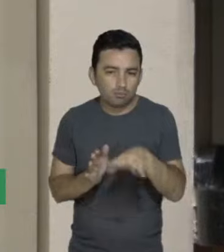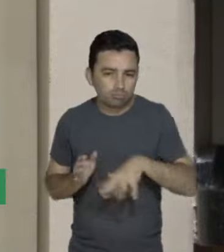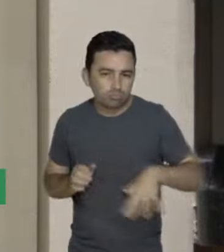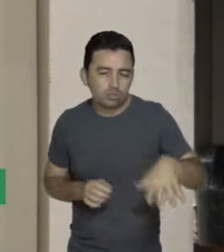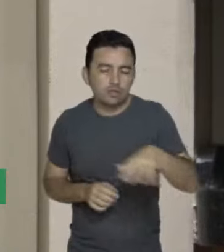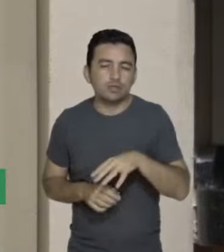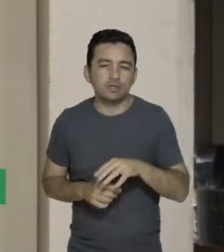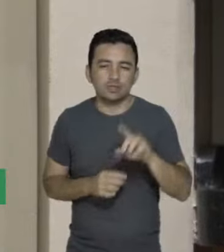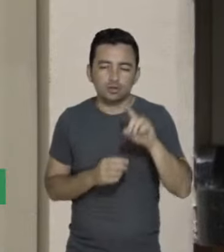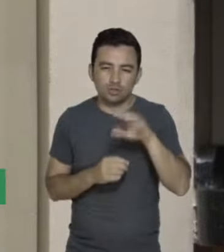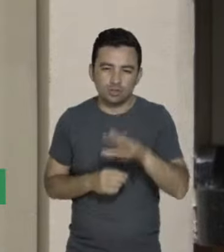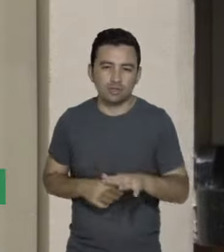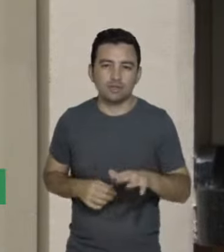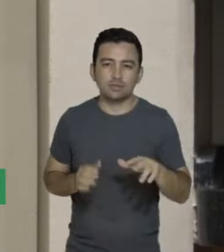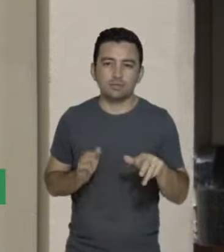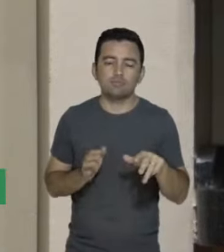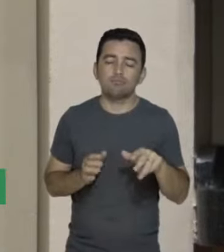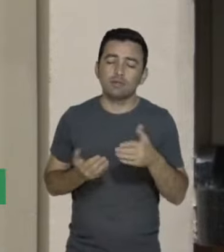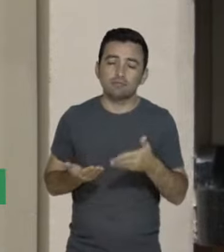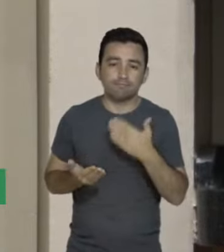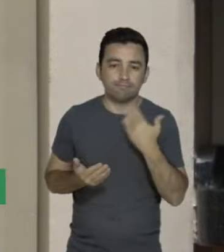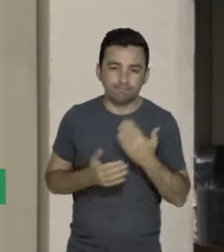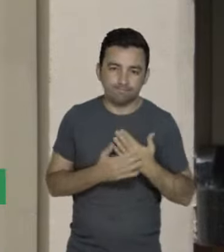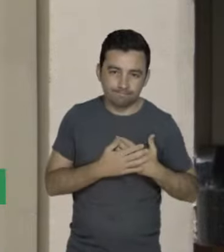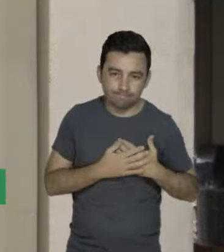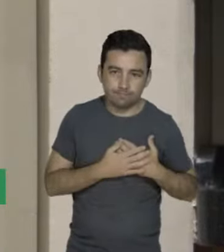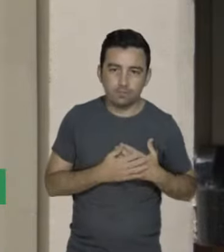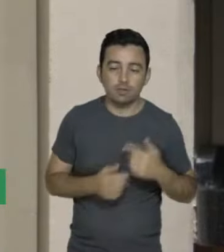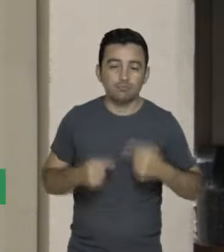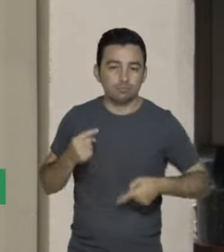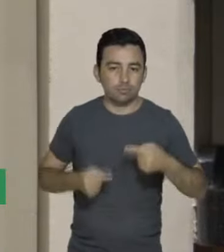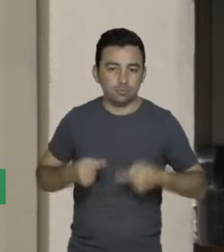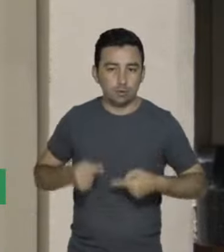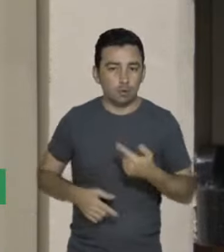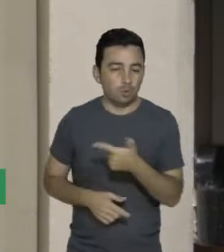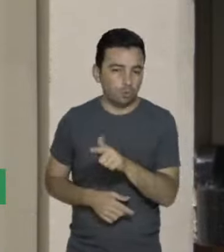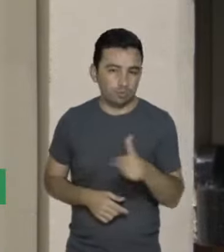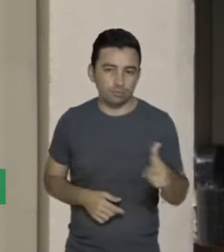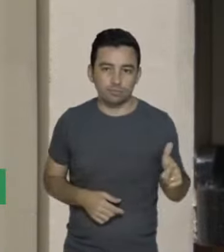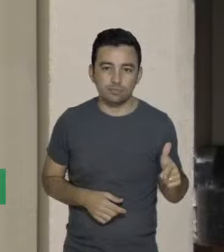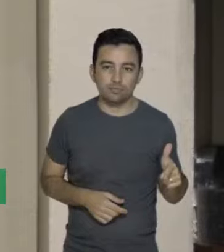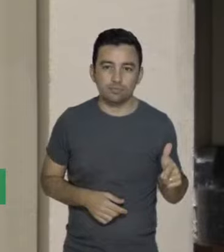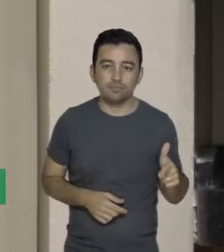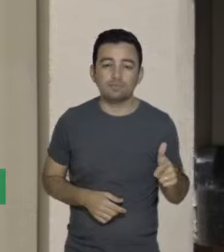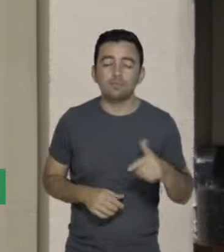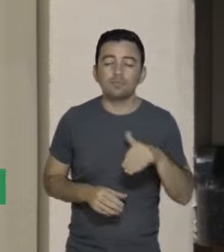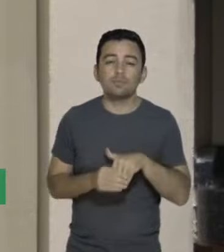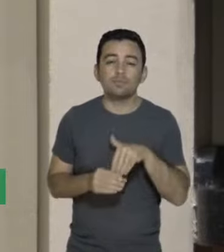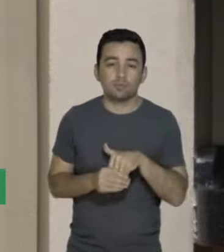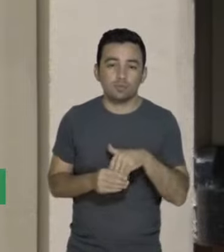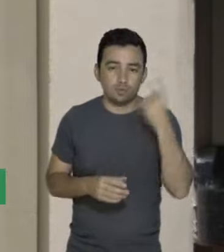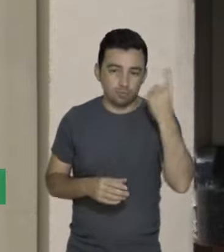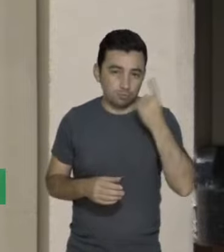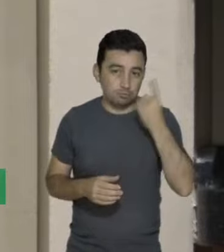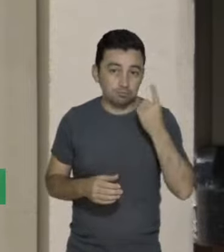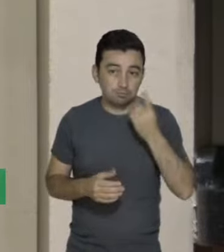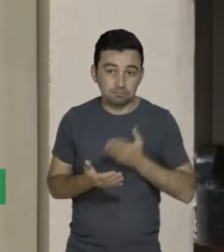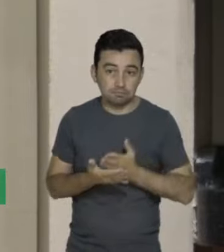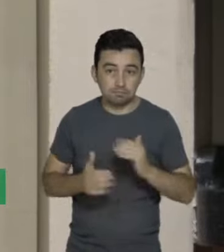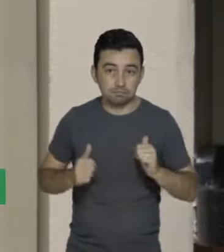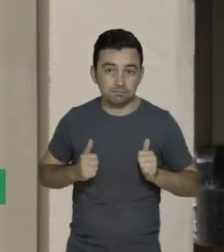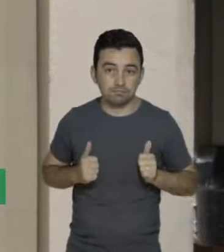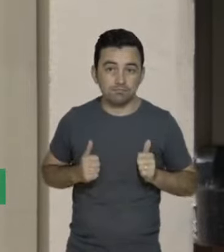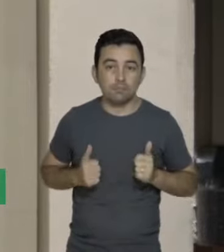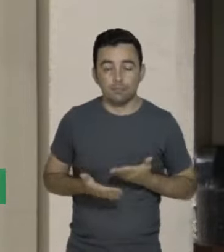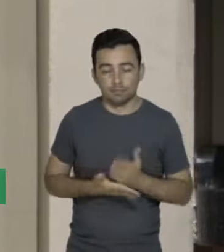Florianópolis pesado pelo seu falecimento em discussão não vendo Quem Queira discutir em votação deputados que aprovam permanentes como se encontra